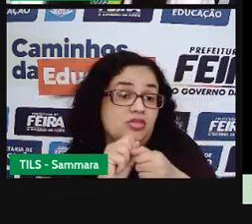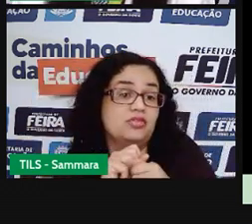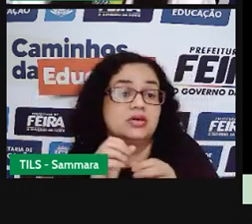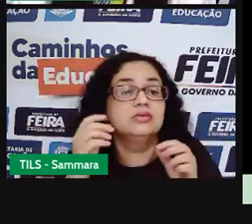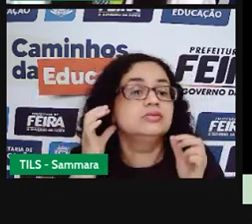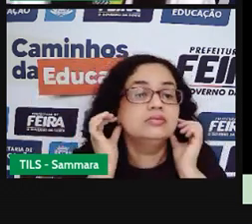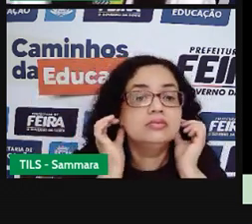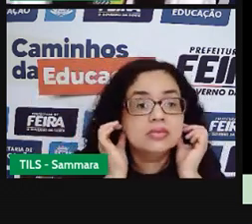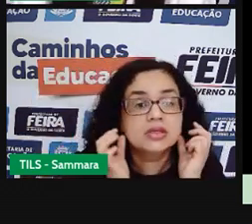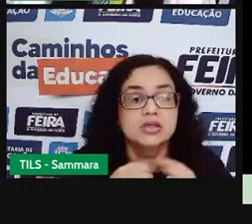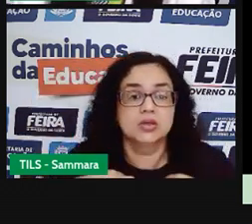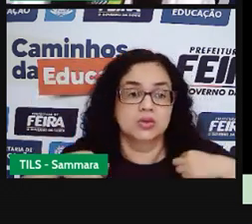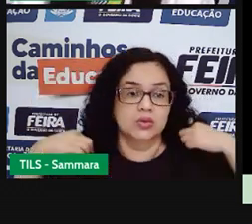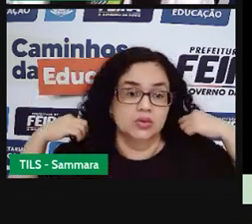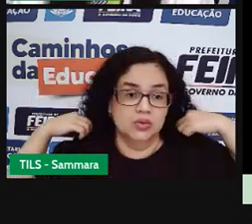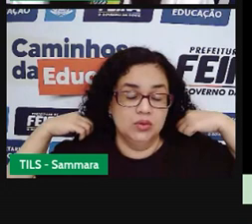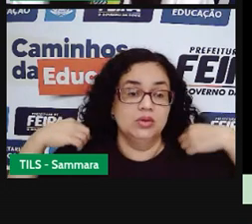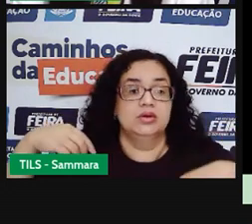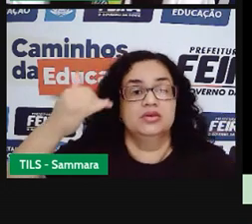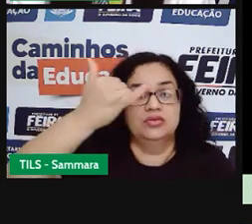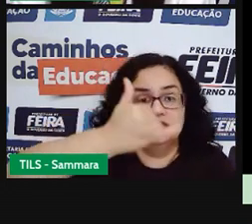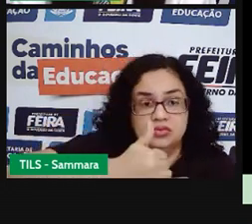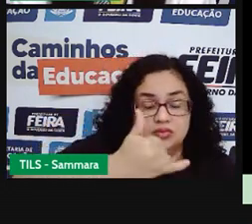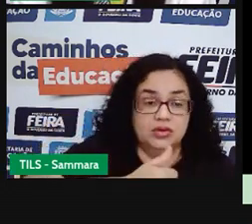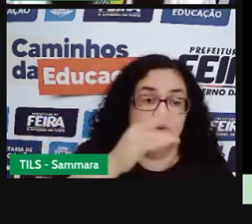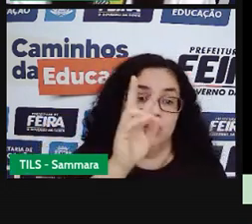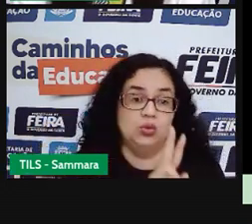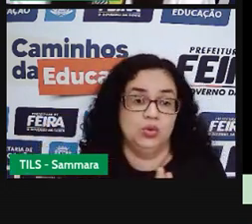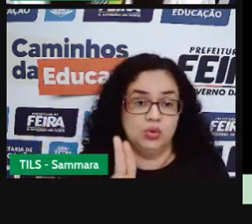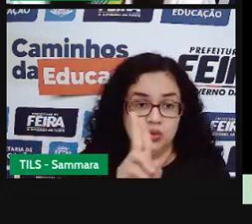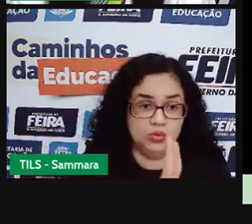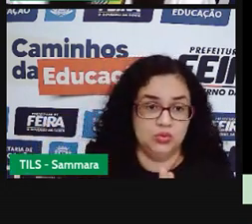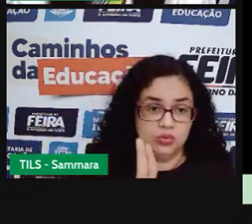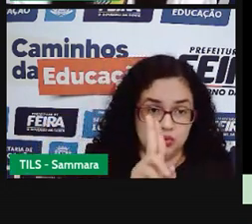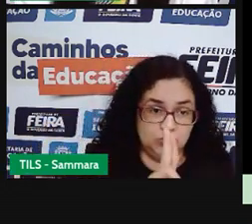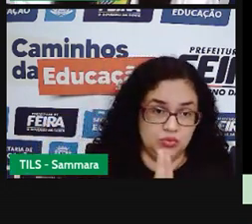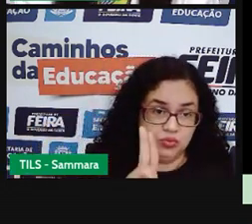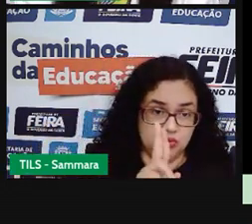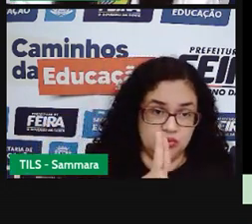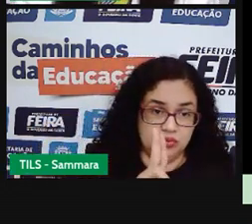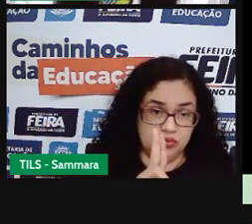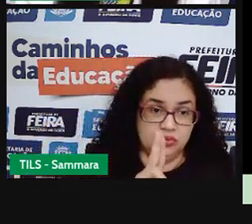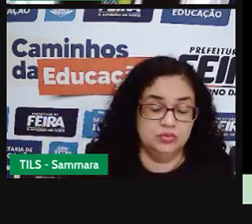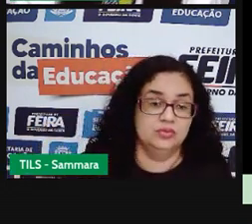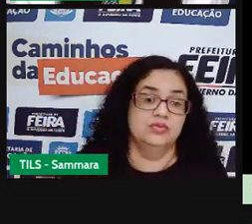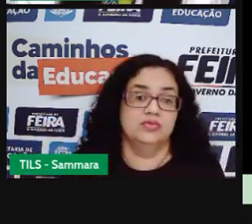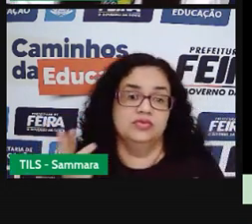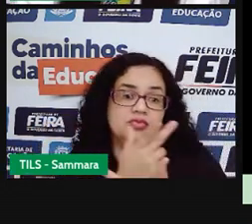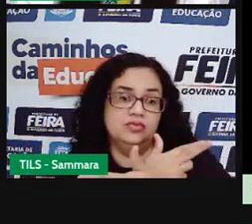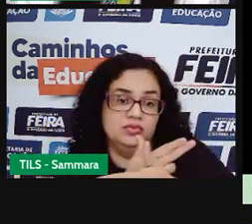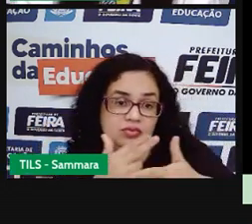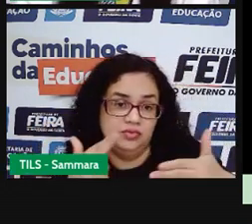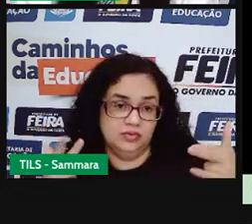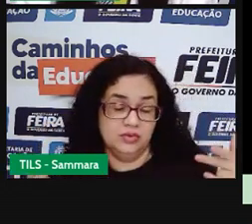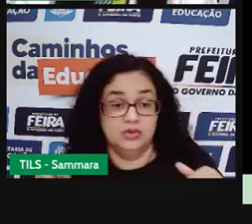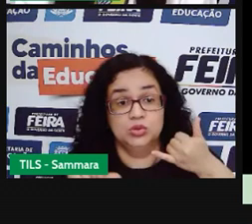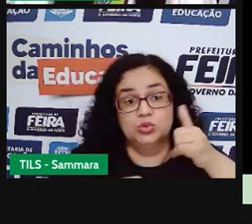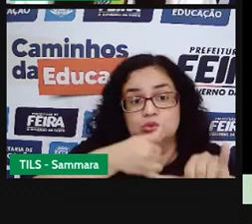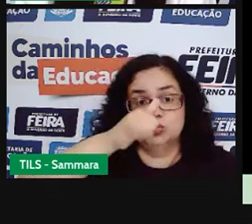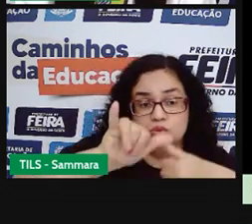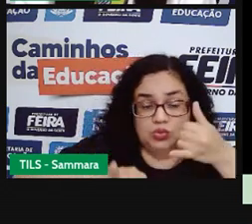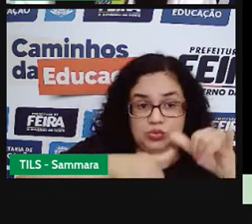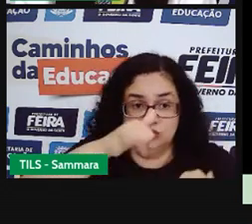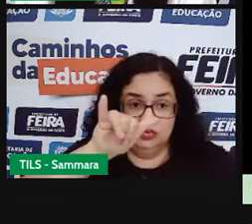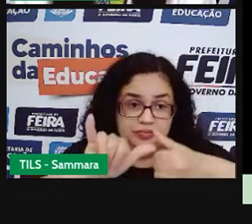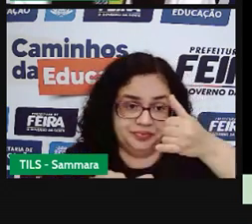E aí o ferro vai ser utilizado aí na produção de estruturas né misturado Às vezes as outras substâncias pela